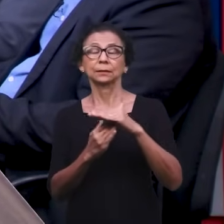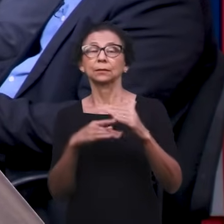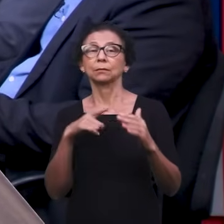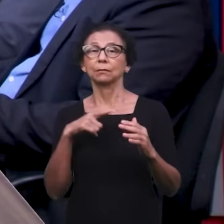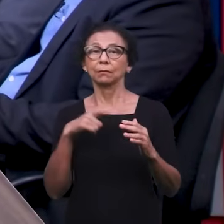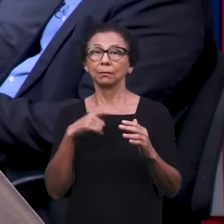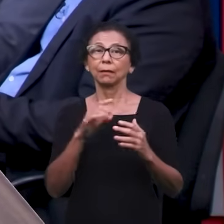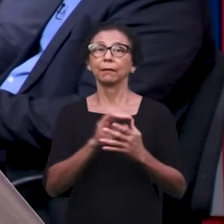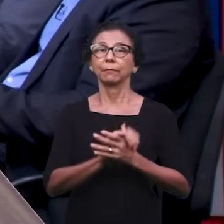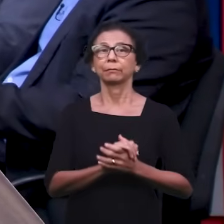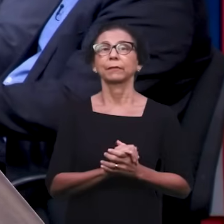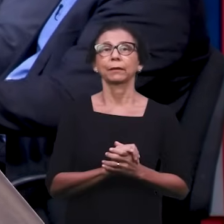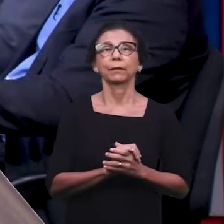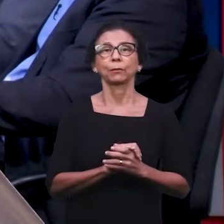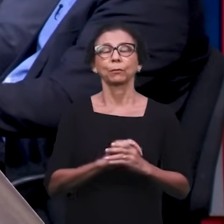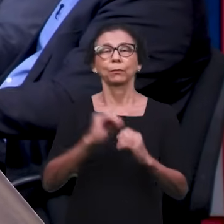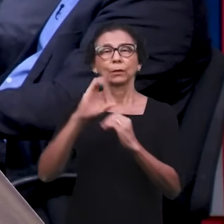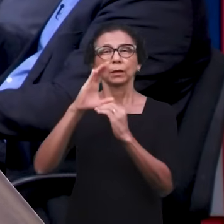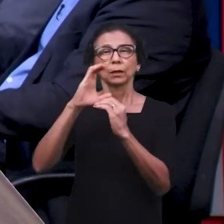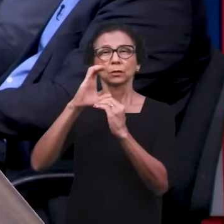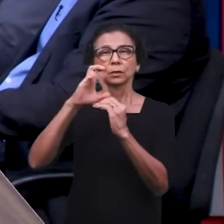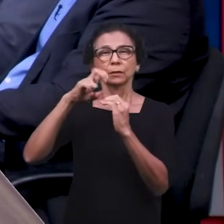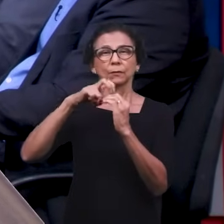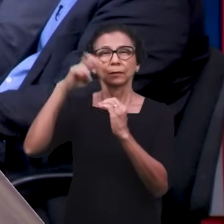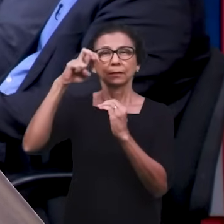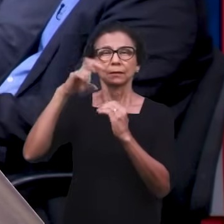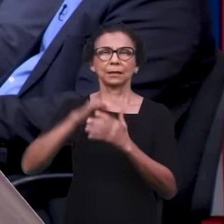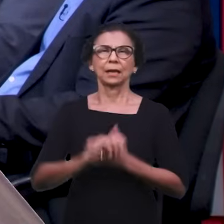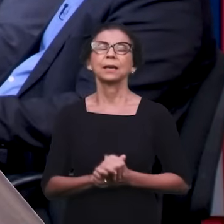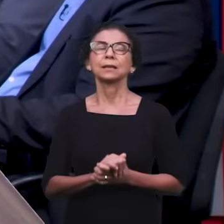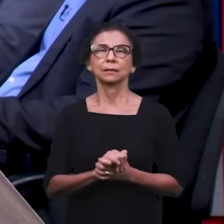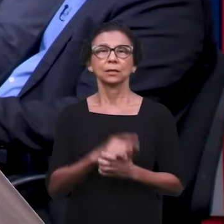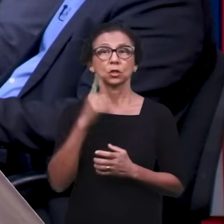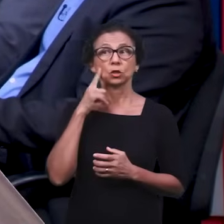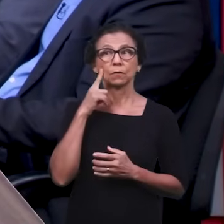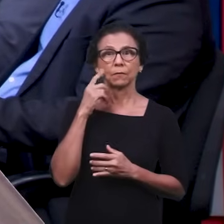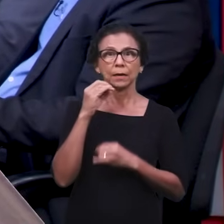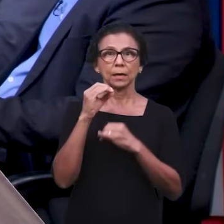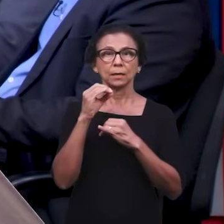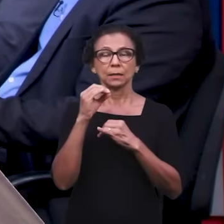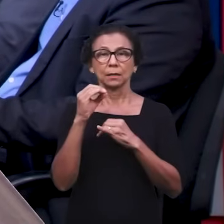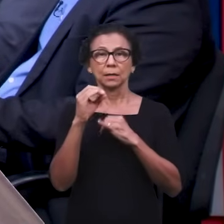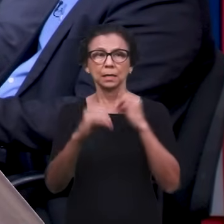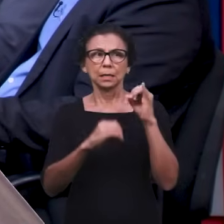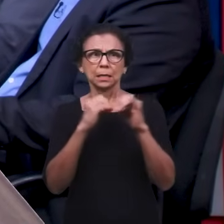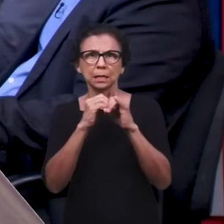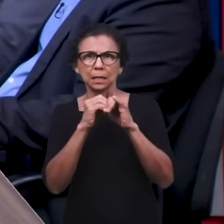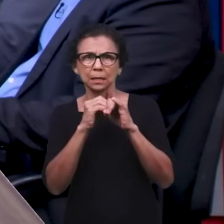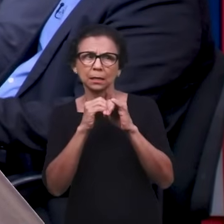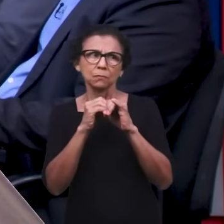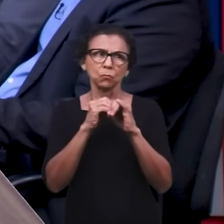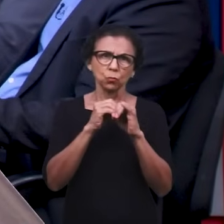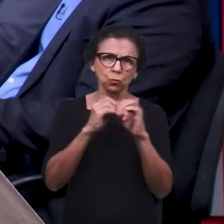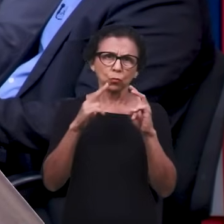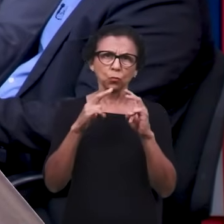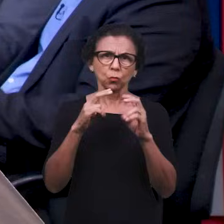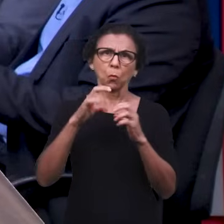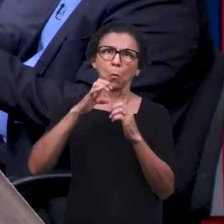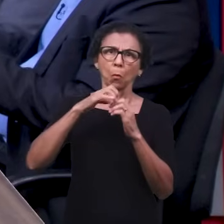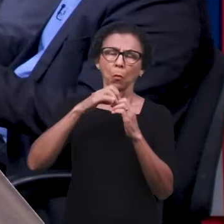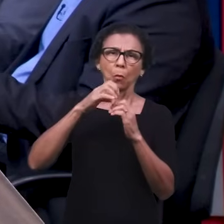apesar de ser uma coisa que nas mídias está se falando bastante, mas não é